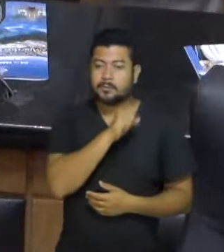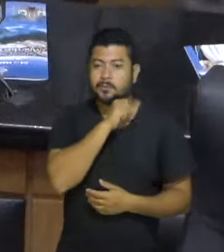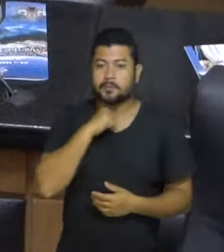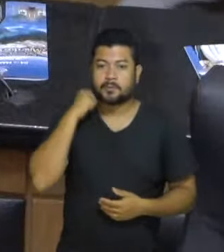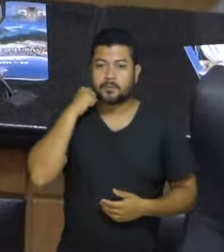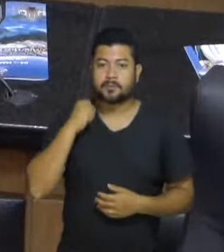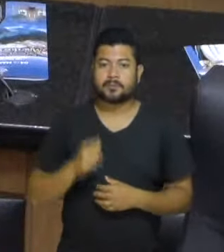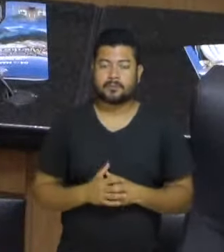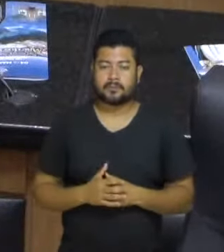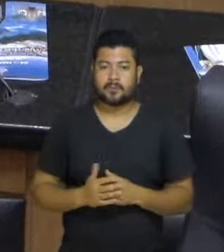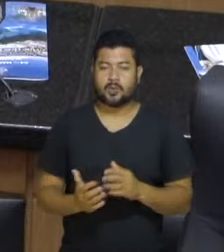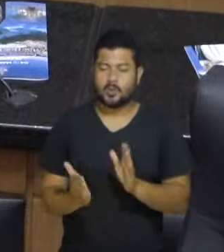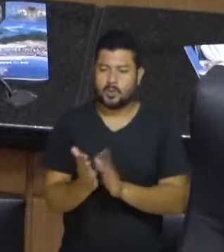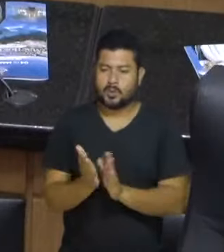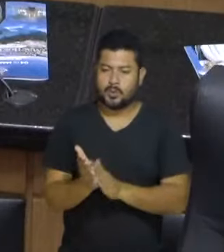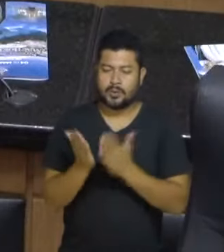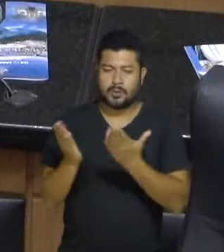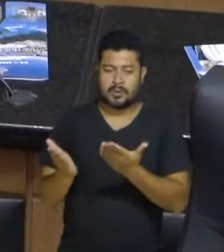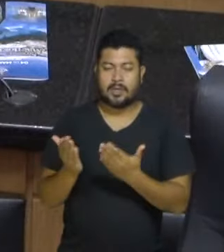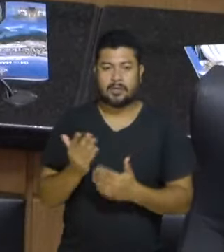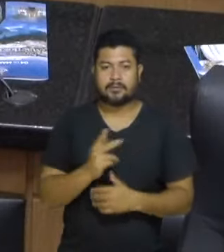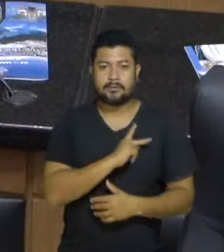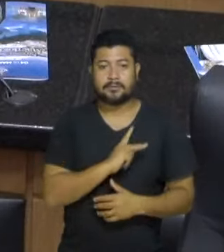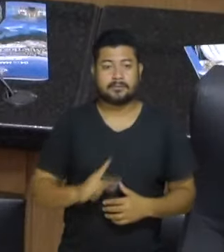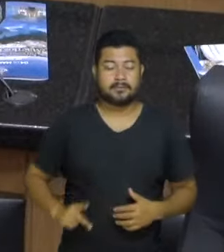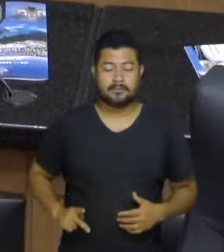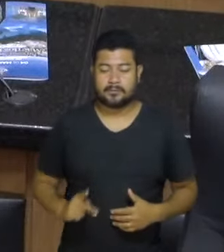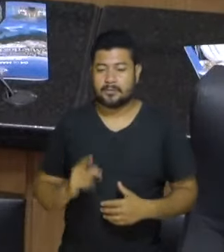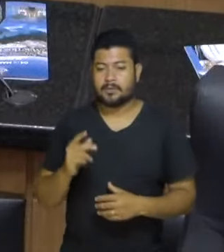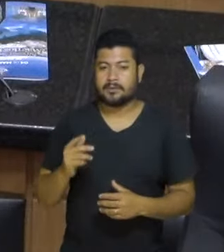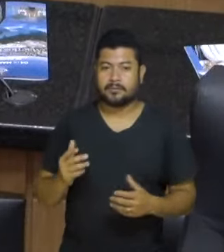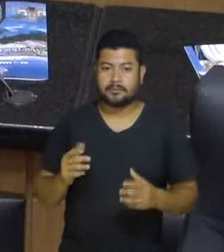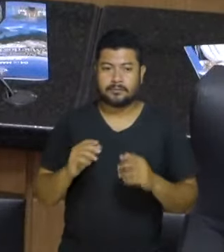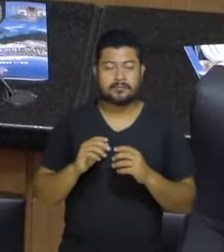casa. Obrigado pela parte, deputado Emerson. E eu quero aqui